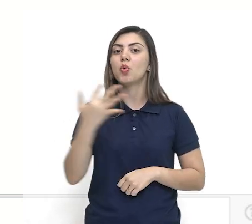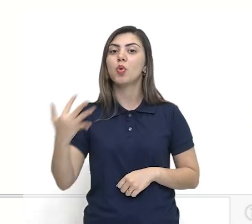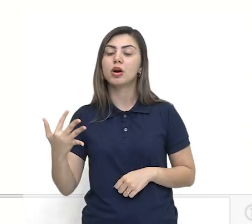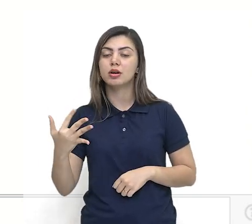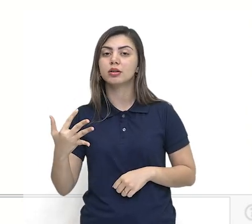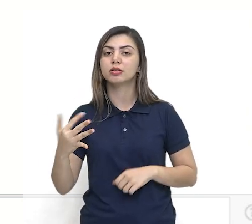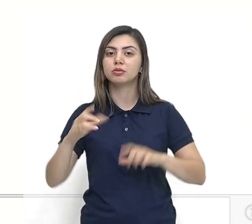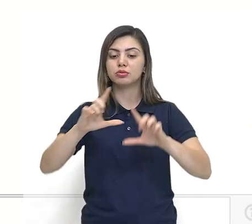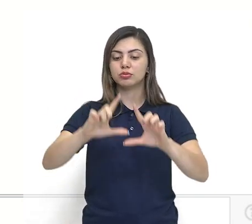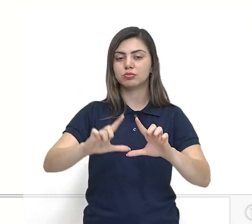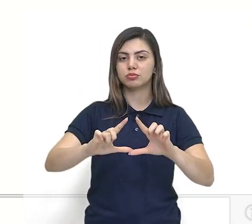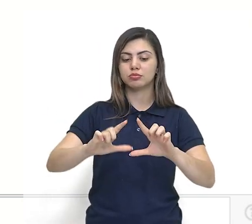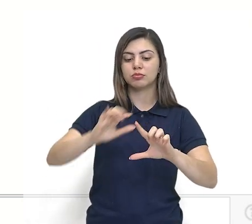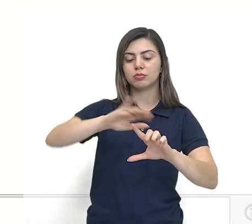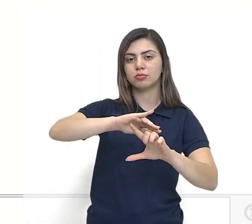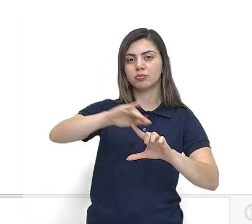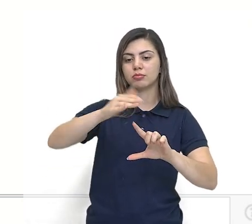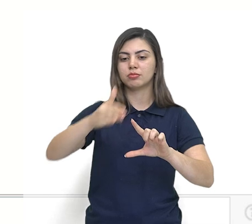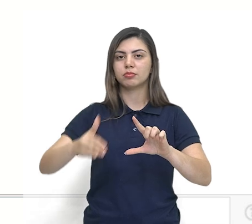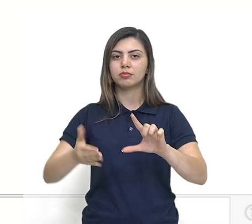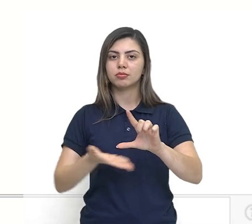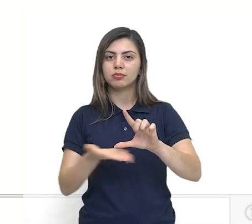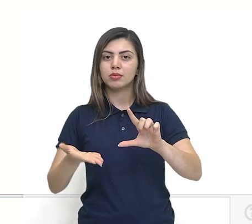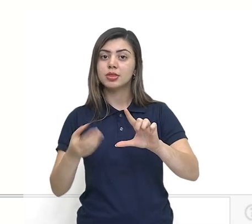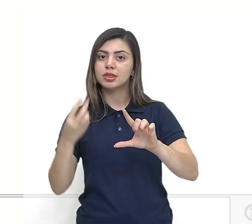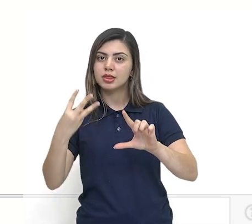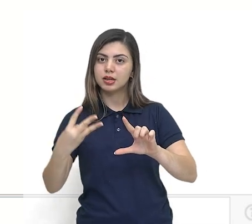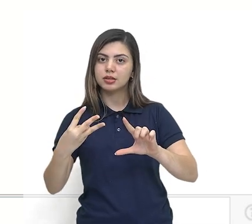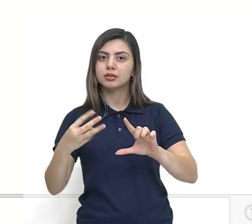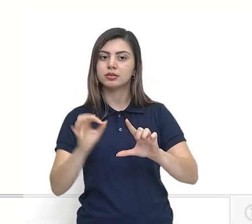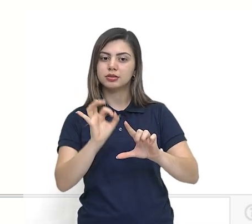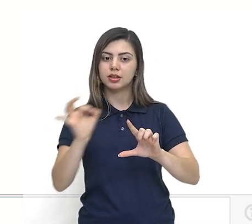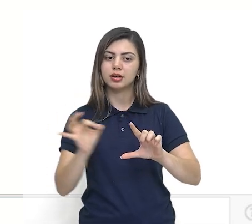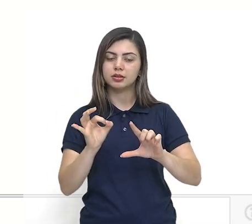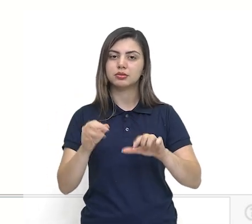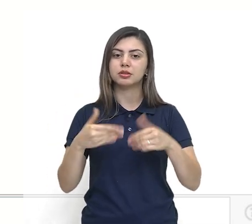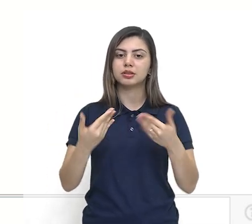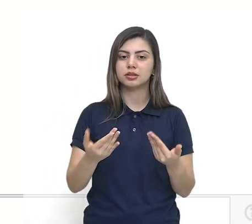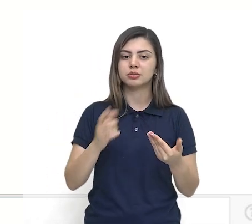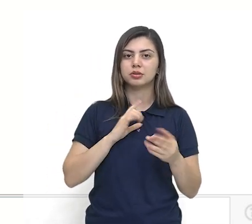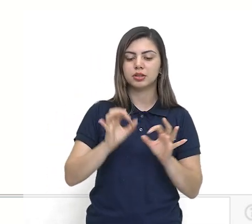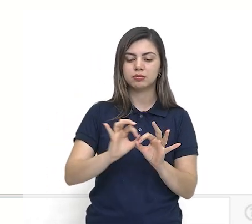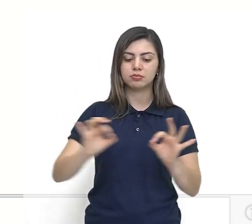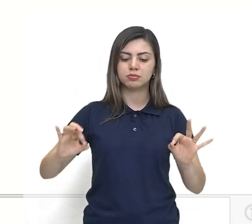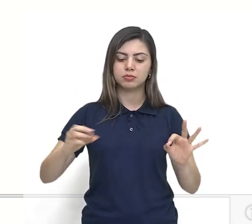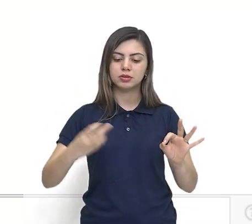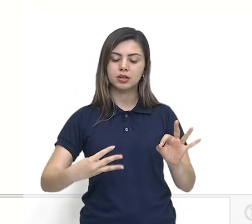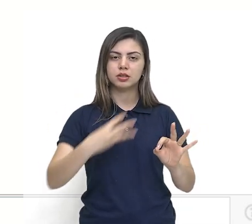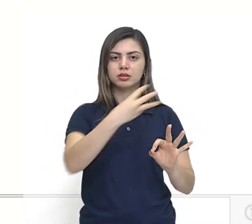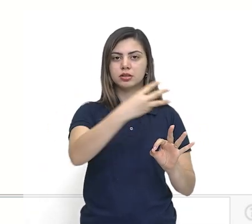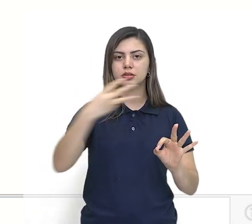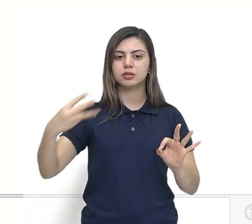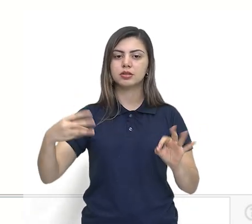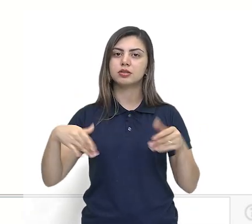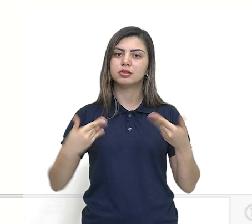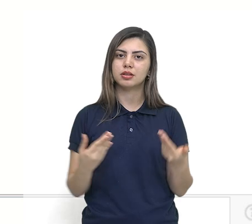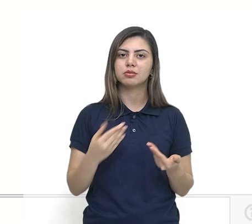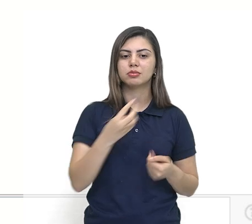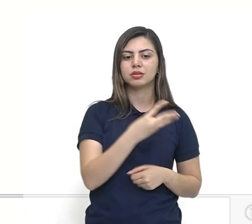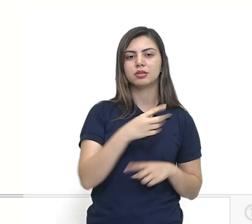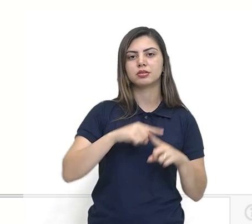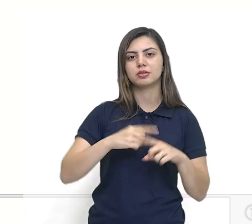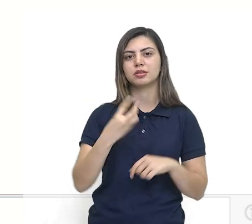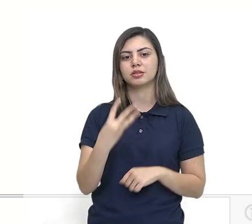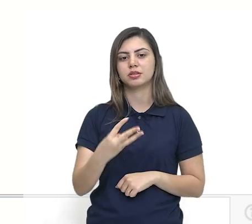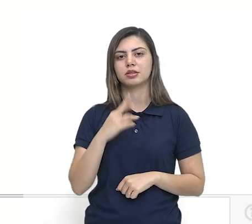lados do nosso do triângulo é 3. E o tamanho do lado é 3 também. 3 vezes 3, 9. Então o